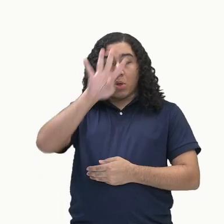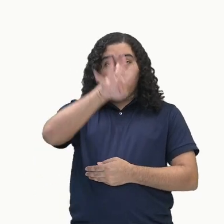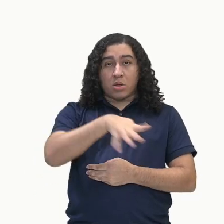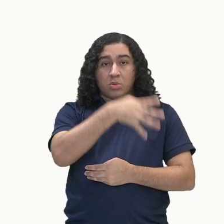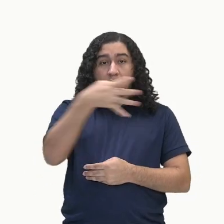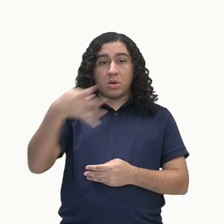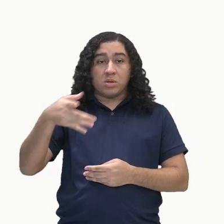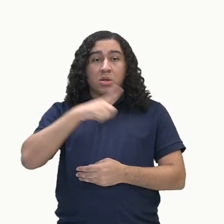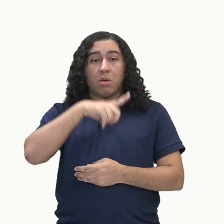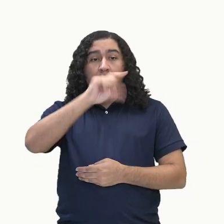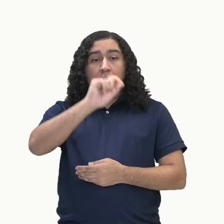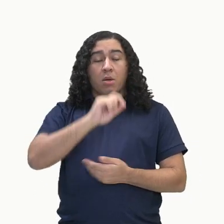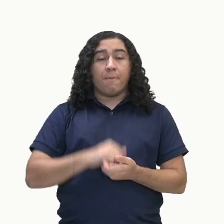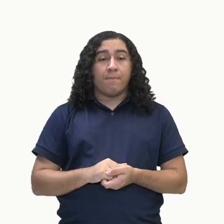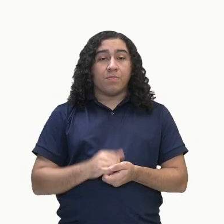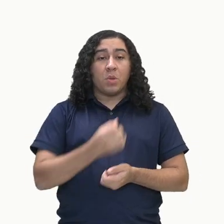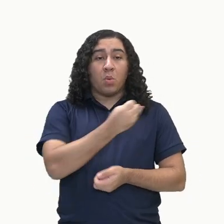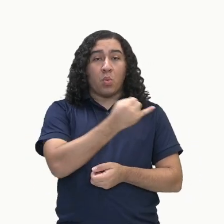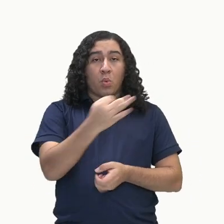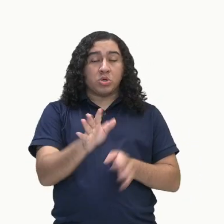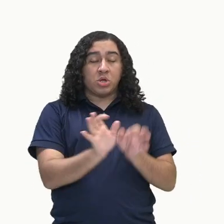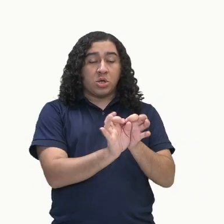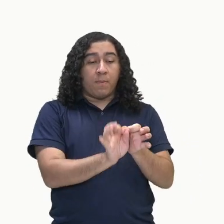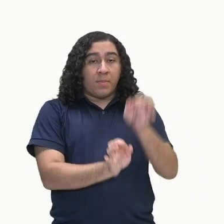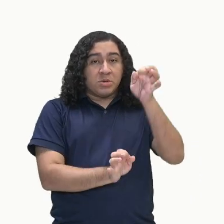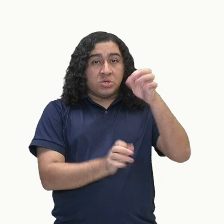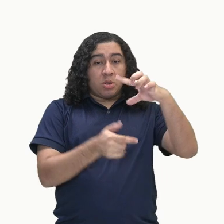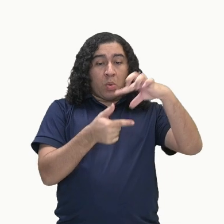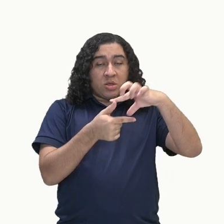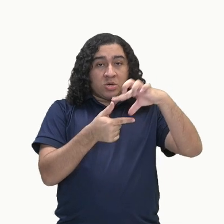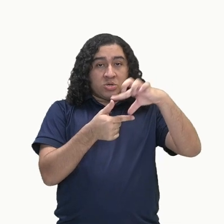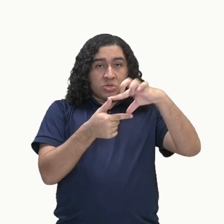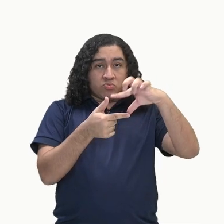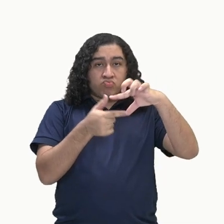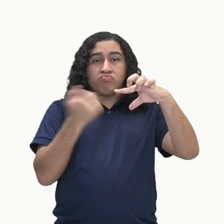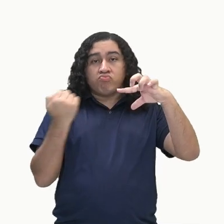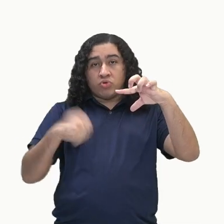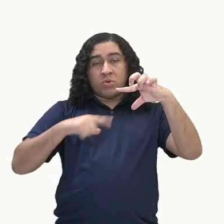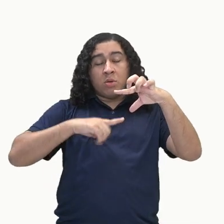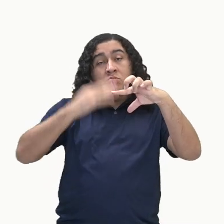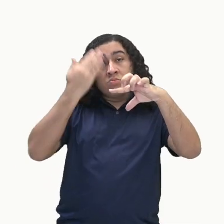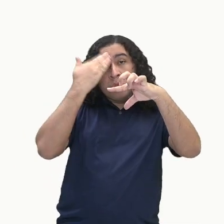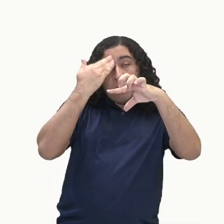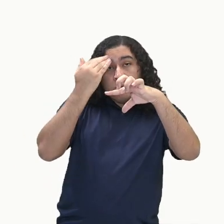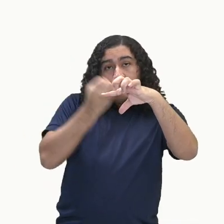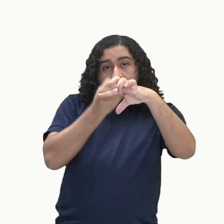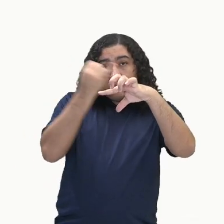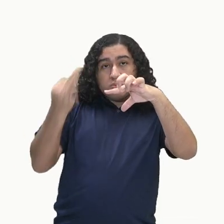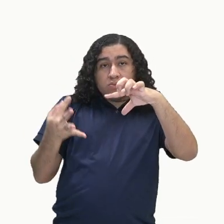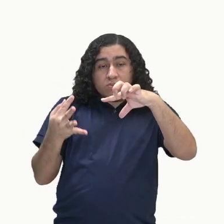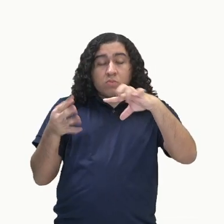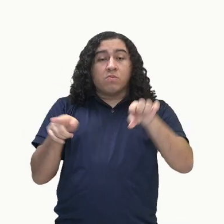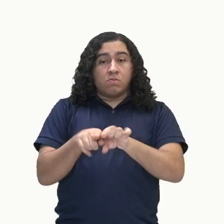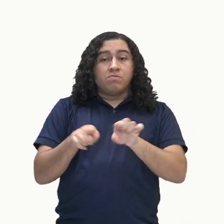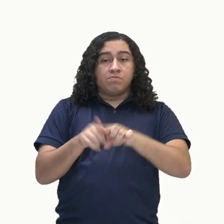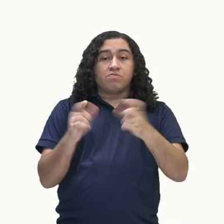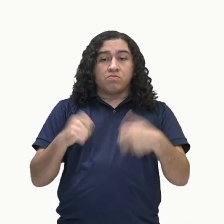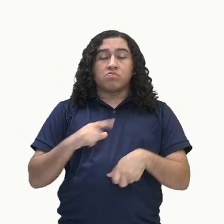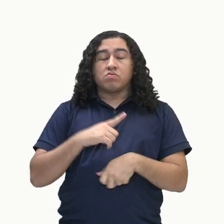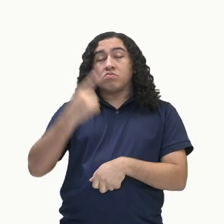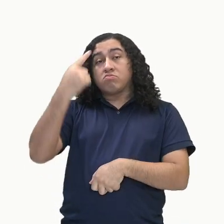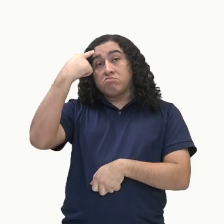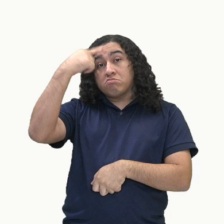medida exatamente, né, de um quadradinho. E aí a gente consegue ter uma noção.